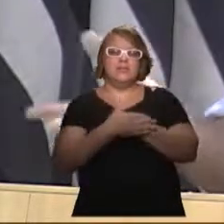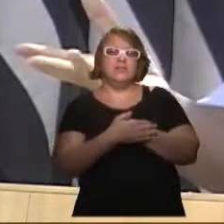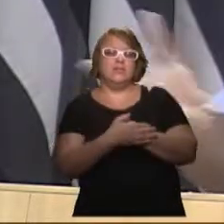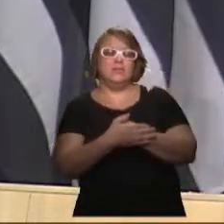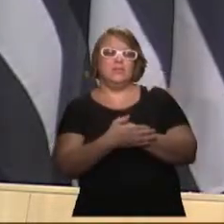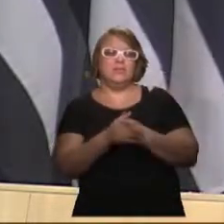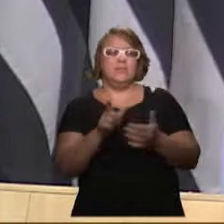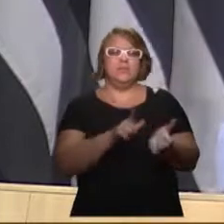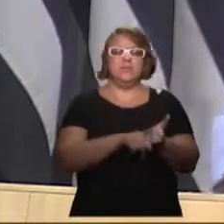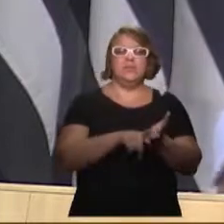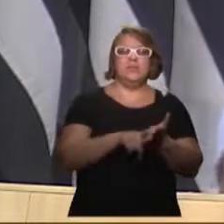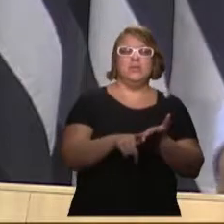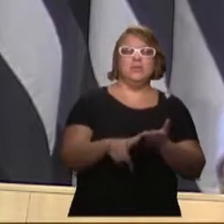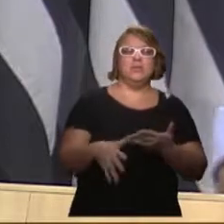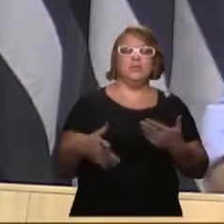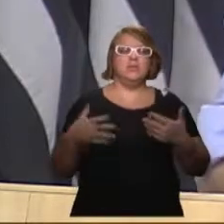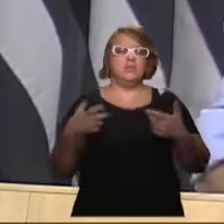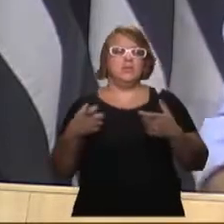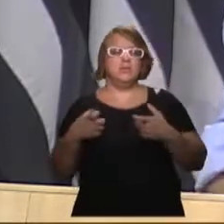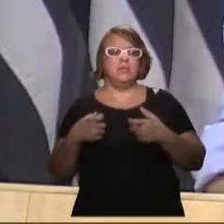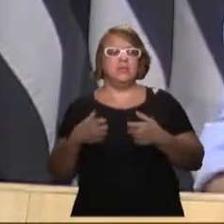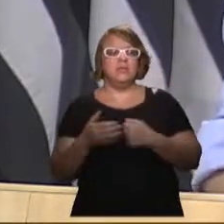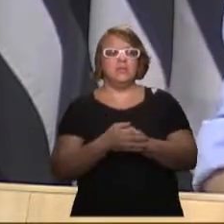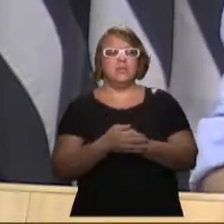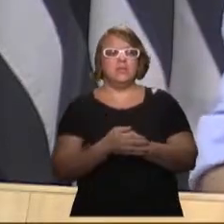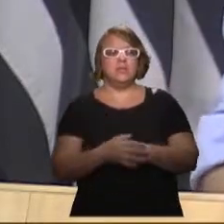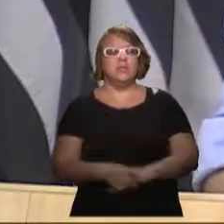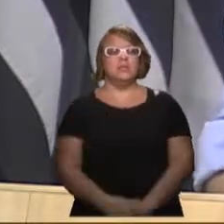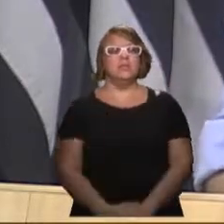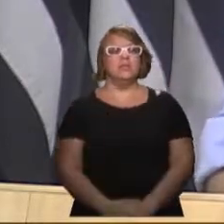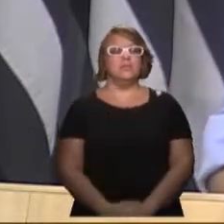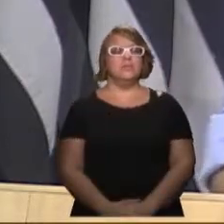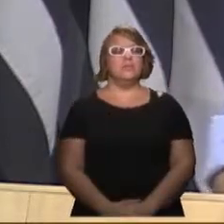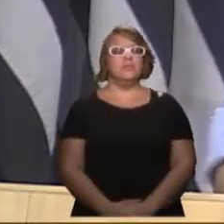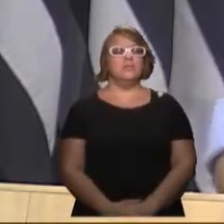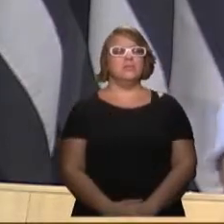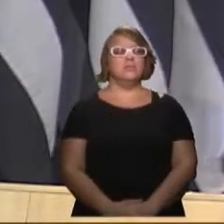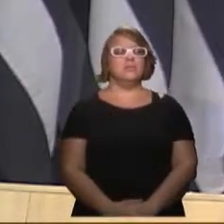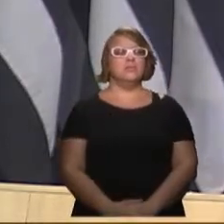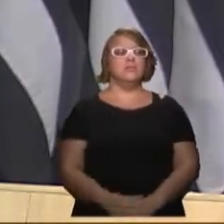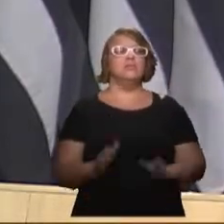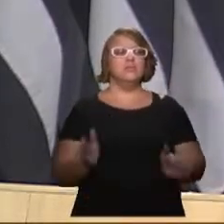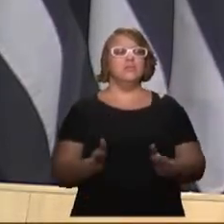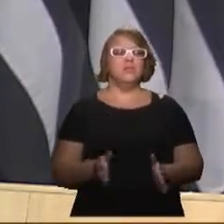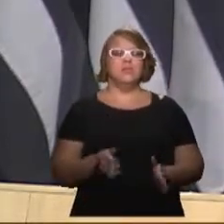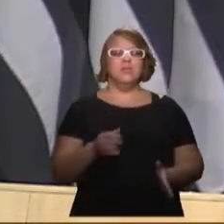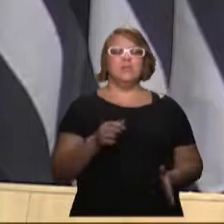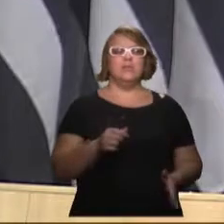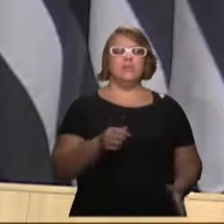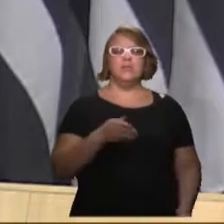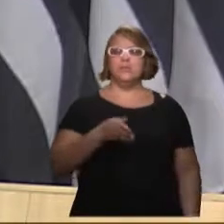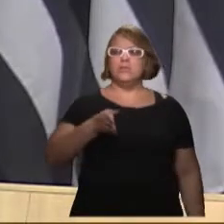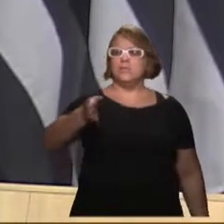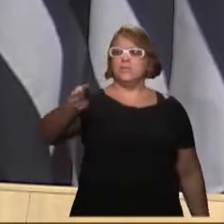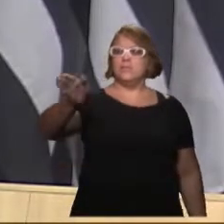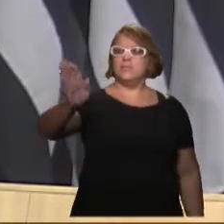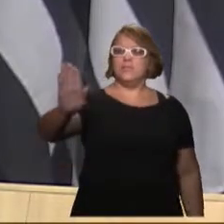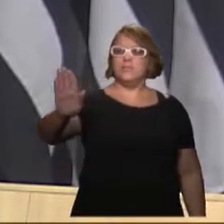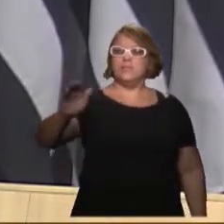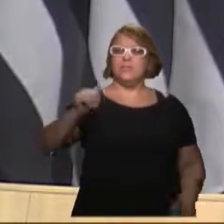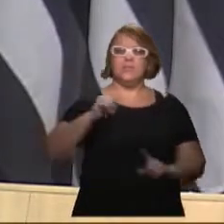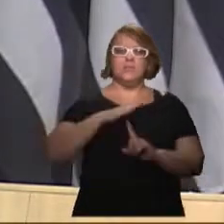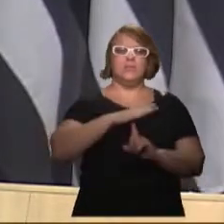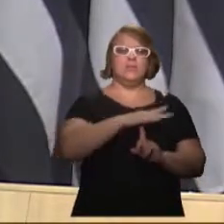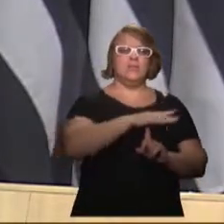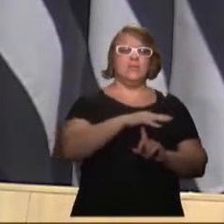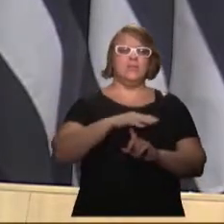Quando nós vamos buscar efetivamente? Presidente, última fala minha. Hoje eu passei em frente à rodoviária nova.